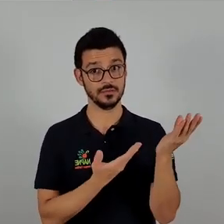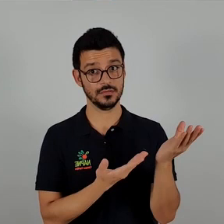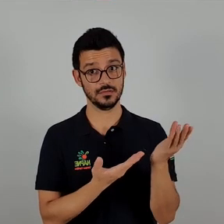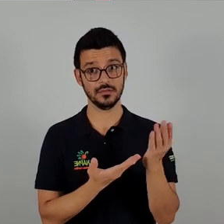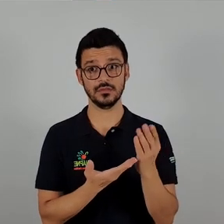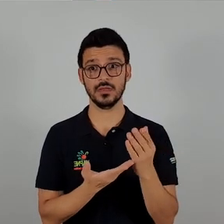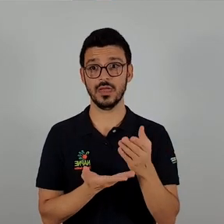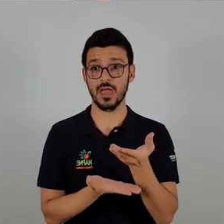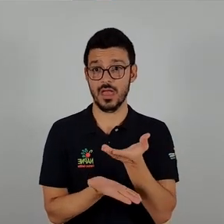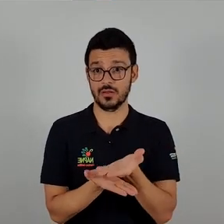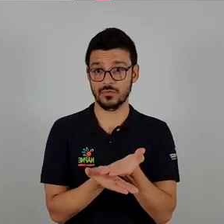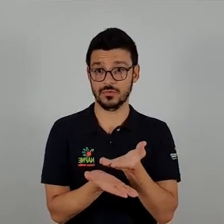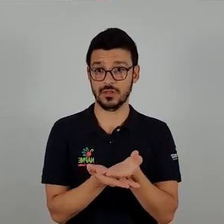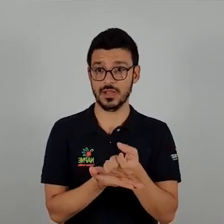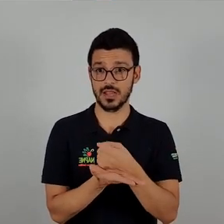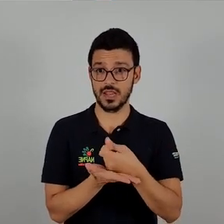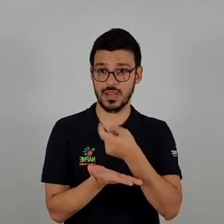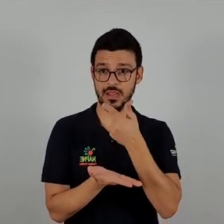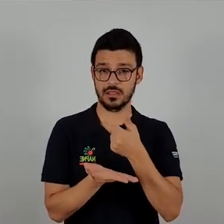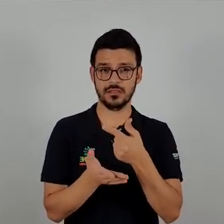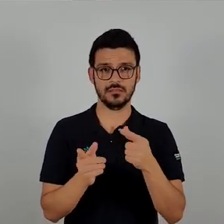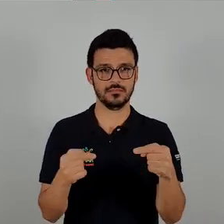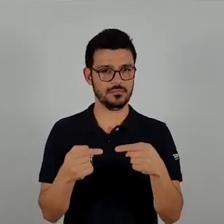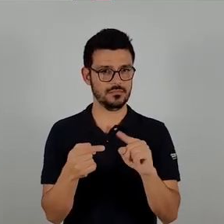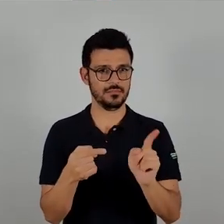né? Certo?